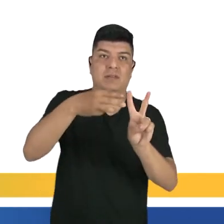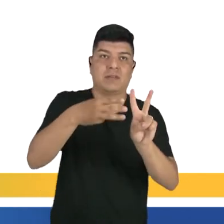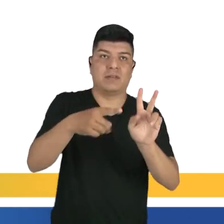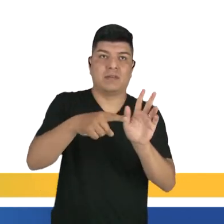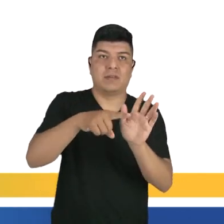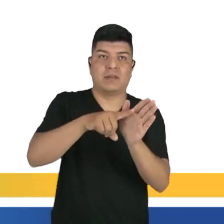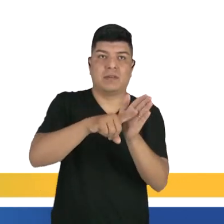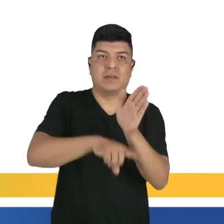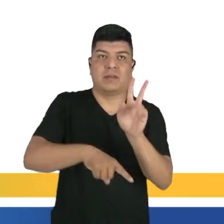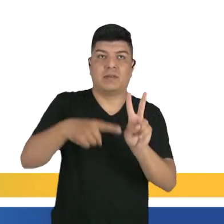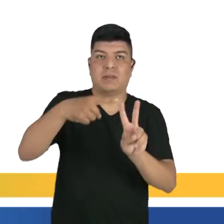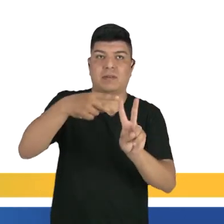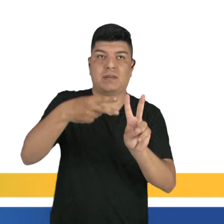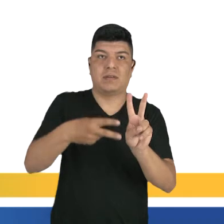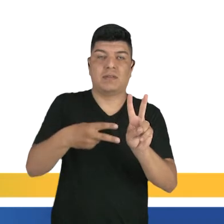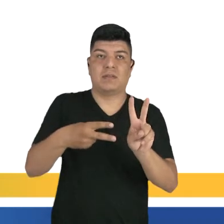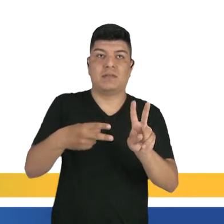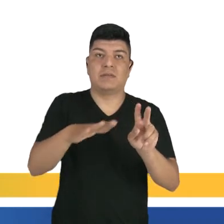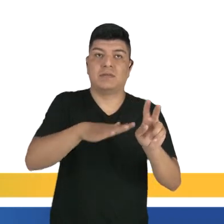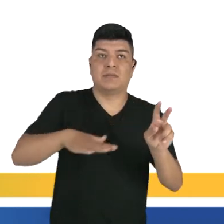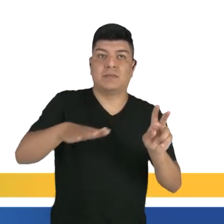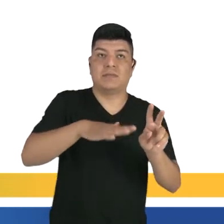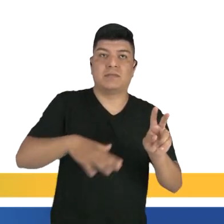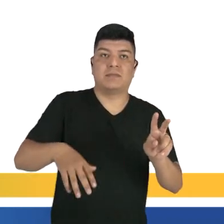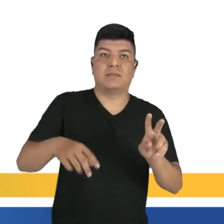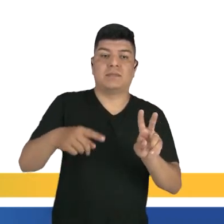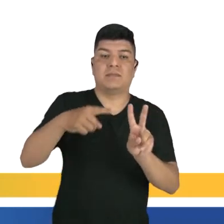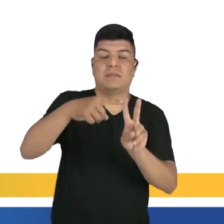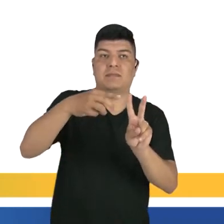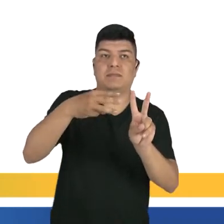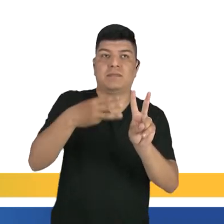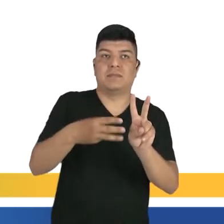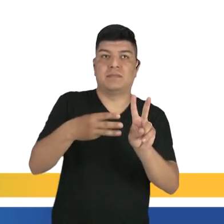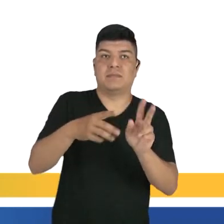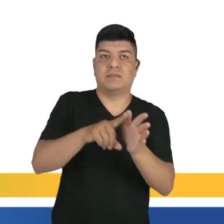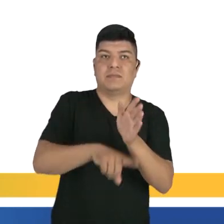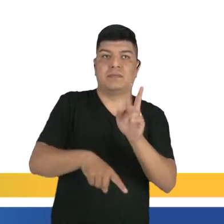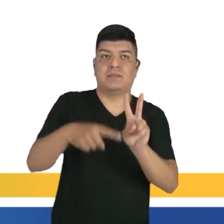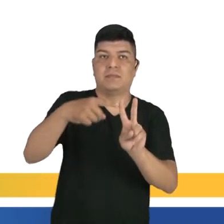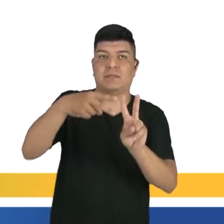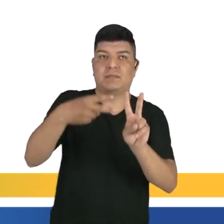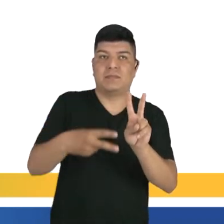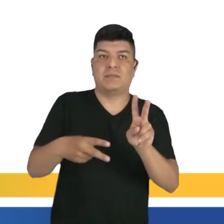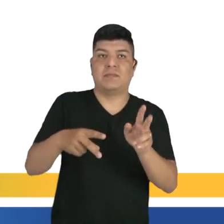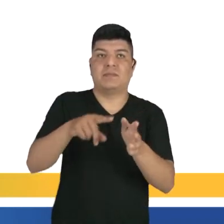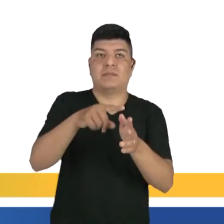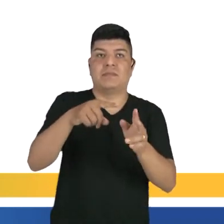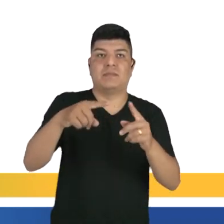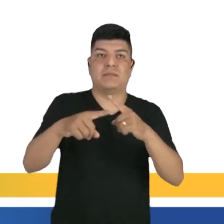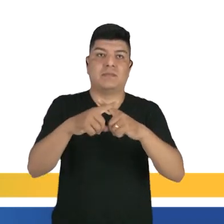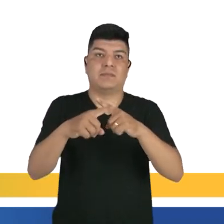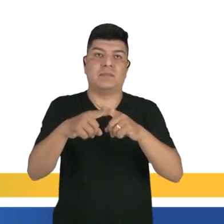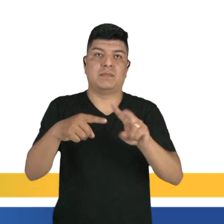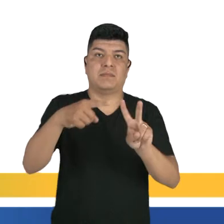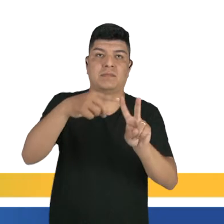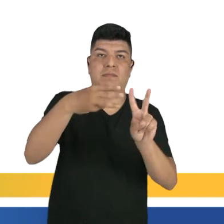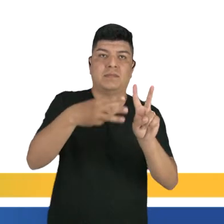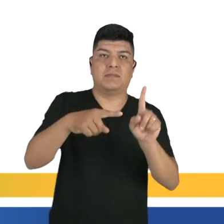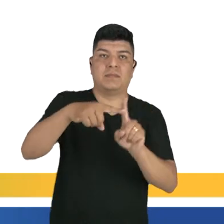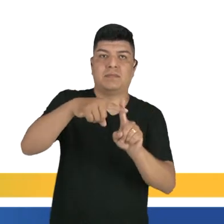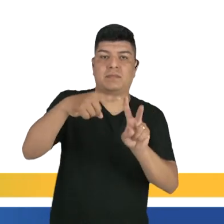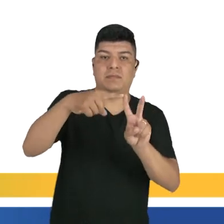3 mais a raiz de 2 e embaixo fica a raiz de 3 menos a raiz de 2 multiplicado pela raiz de 3 mais a raiz de